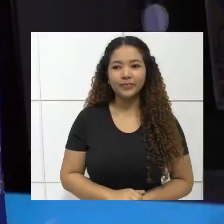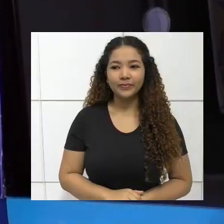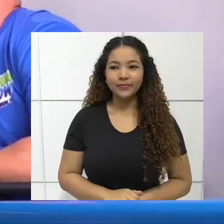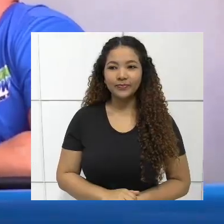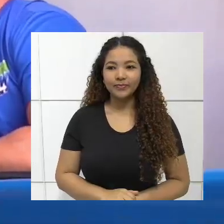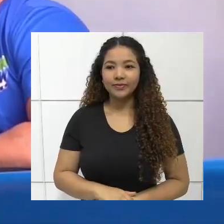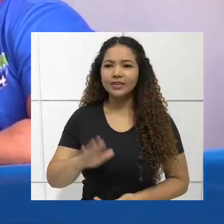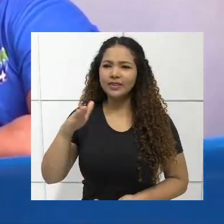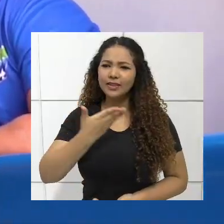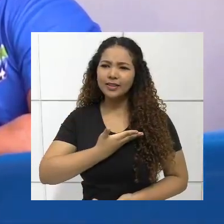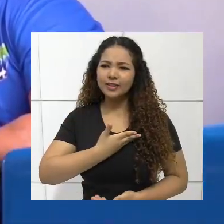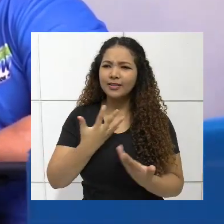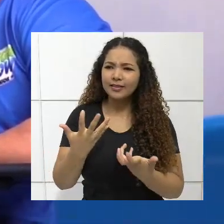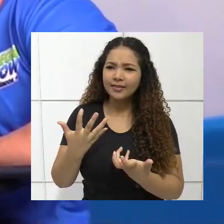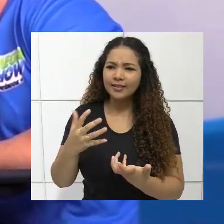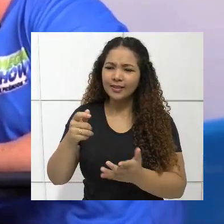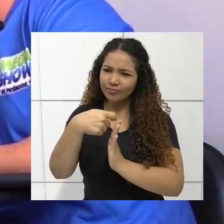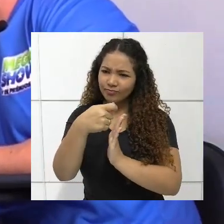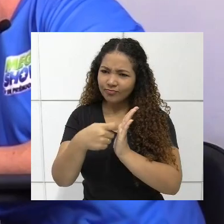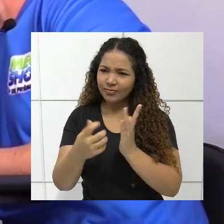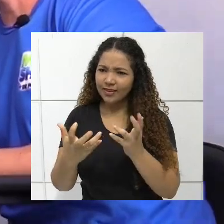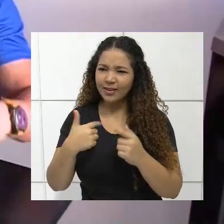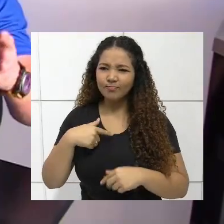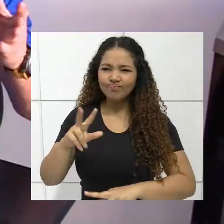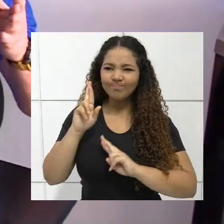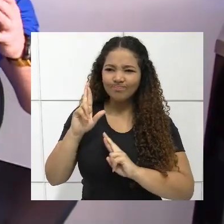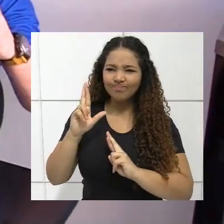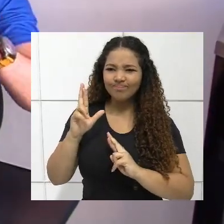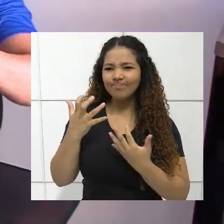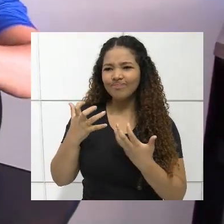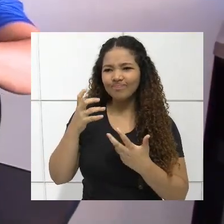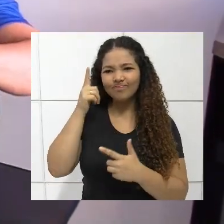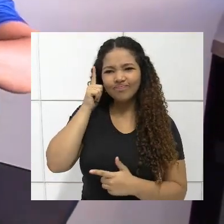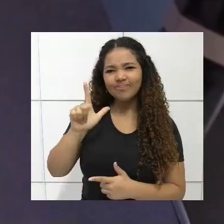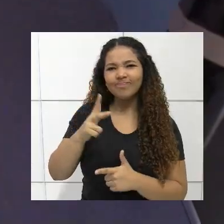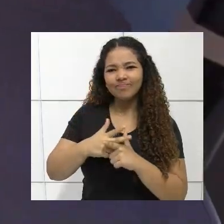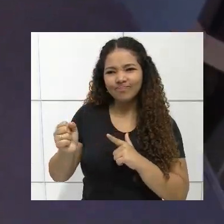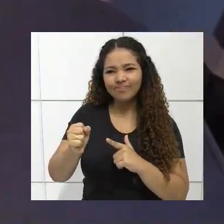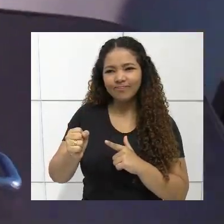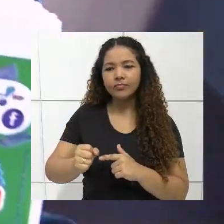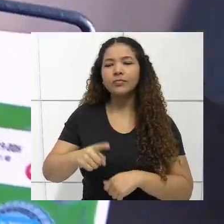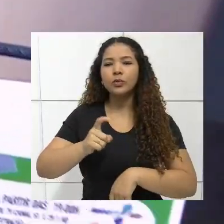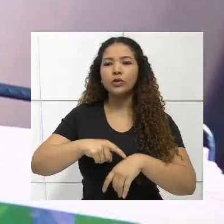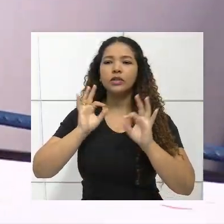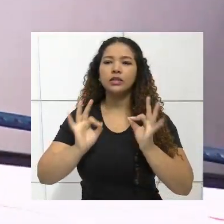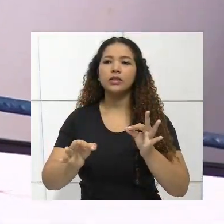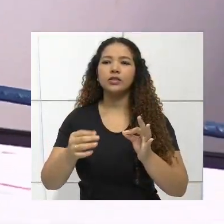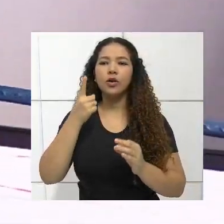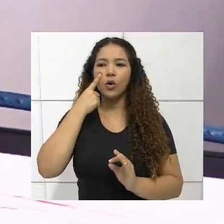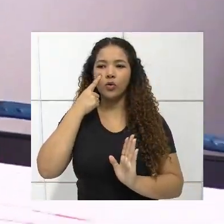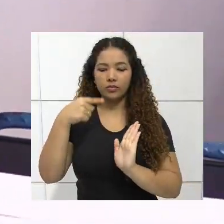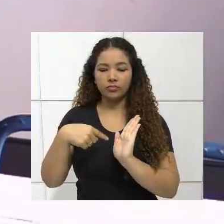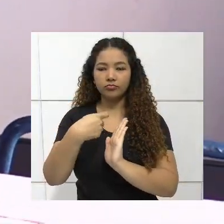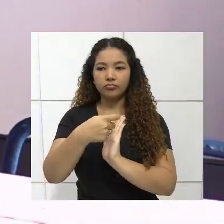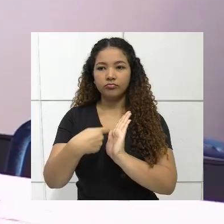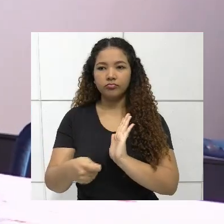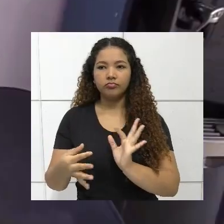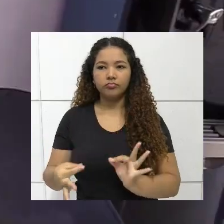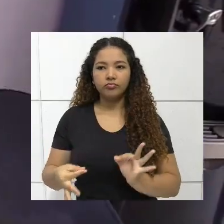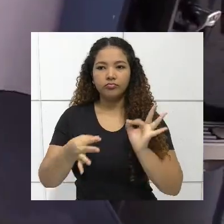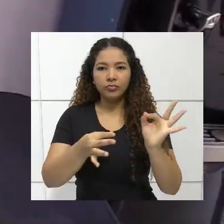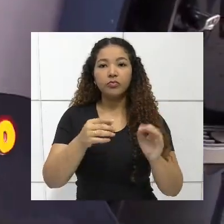Meu amigo, me dá uma cartela do Mega, que eu tô confiante que essa moto vai ser minha. Na hora, meu amigo, olha, tá aqui a sua cartela. E além dessa mega moto aí que você vai